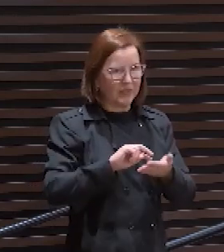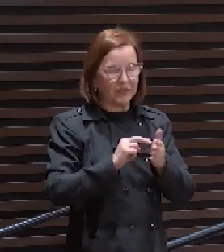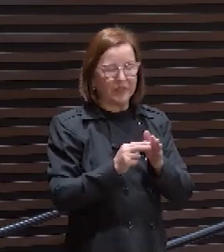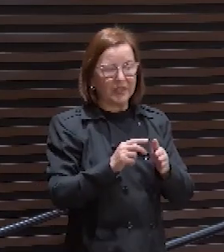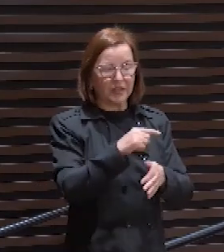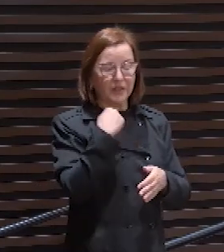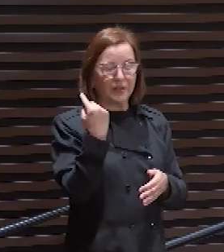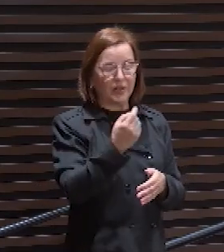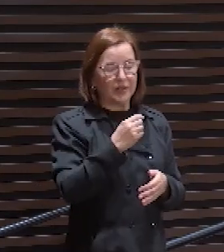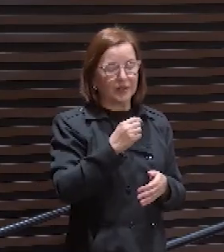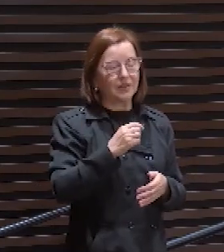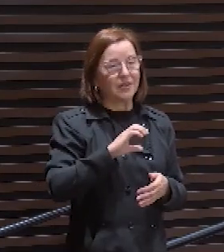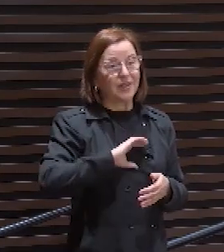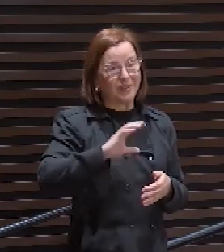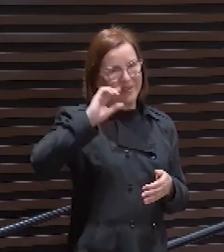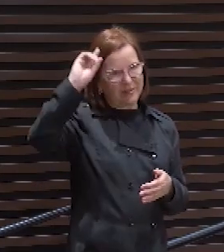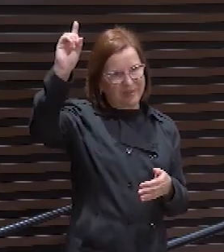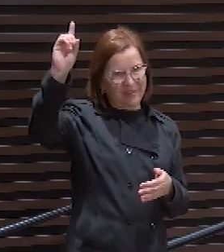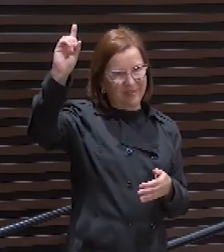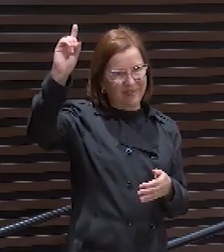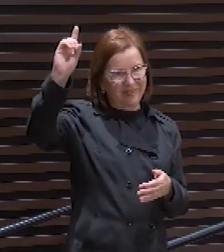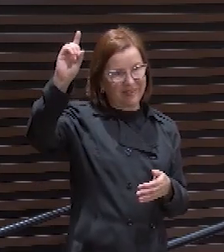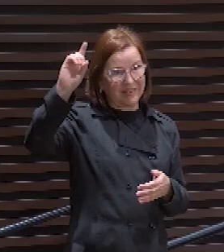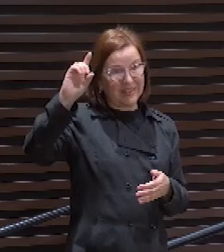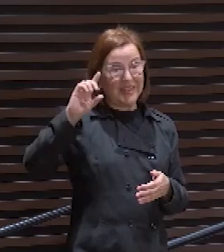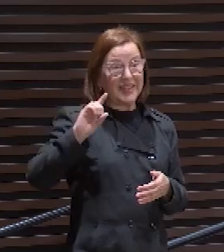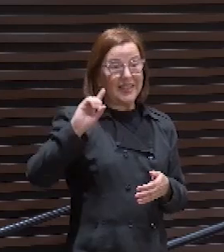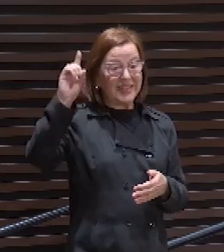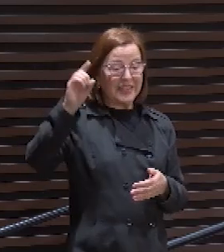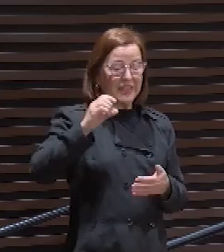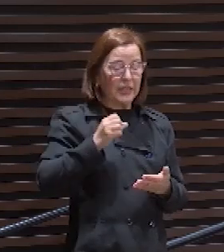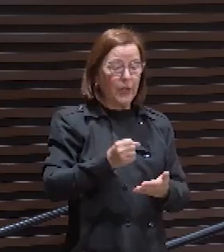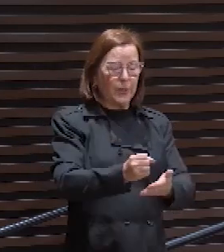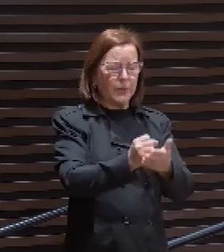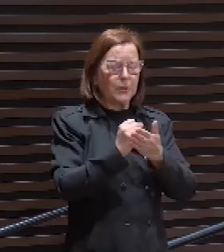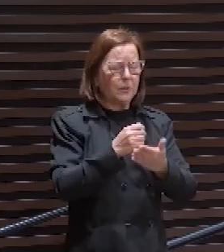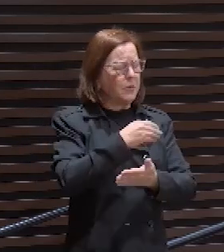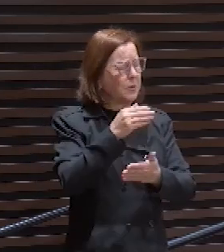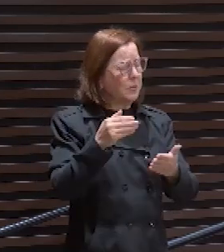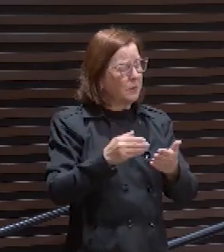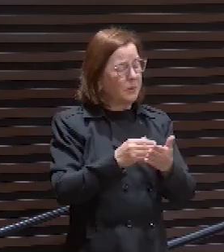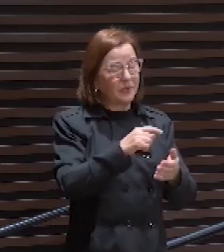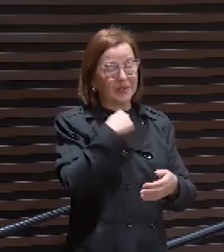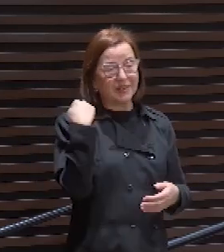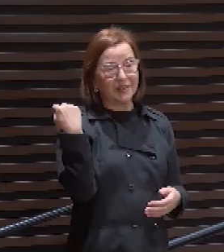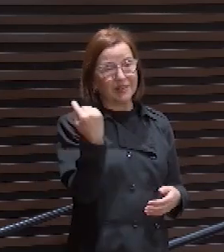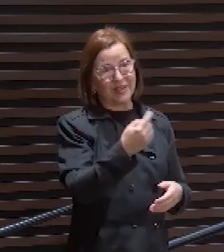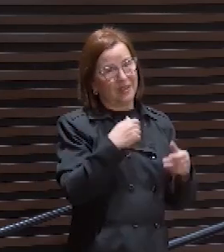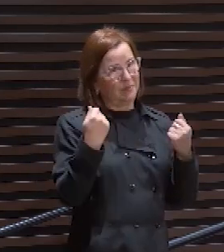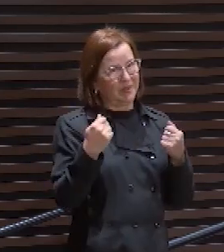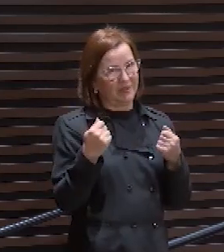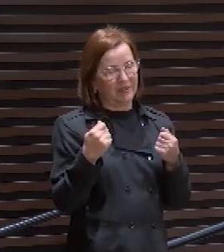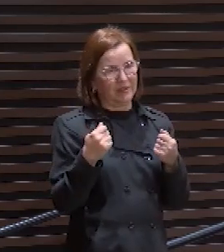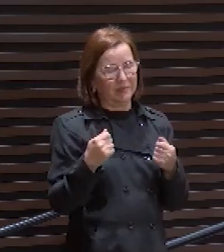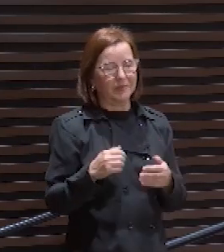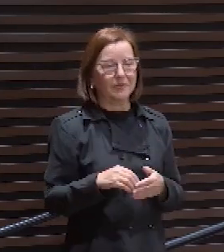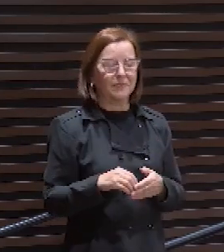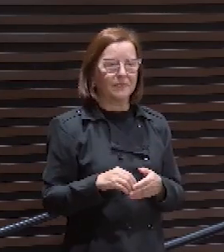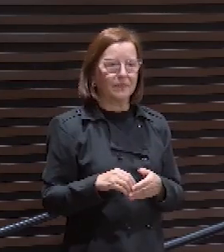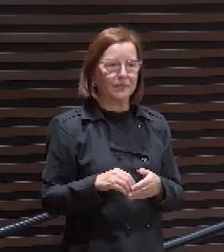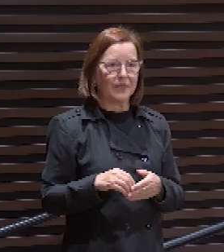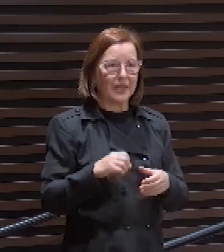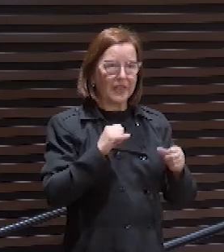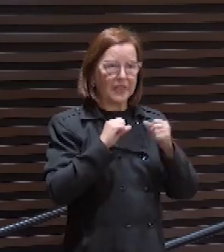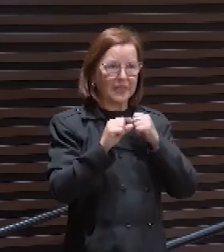Ele irá suprir. Tudo o que nós precisamos, Ele irá suprir. O texto em Salmos